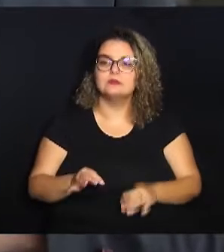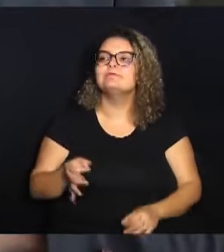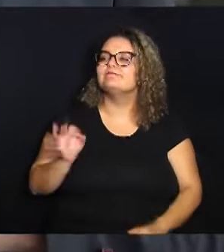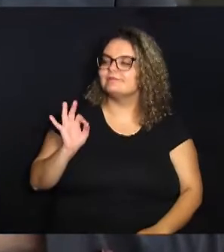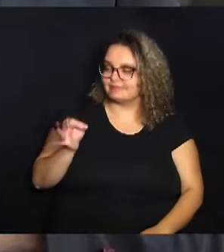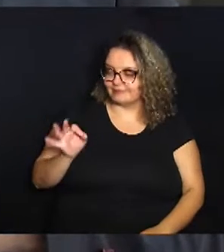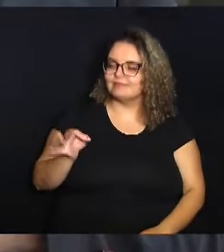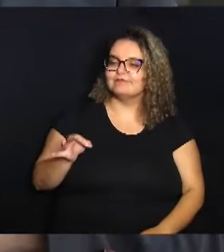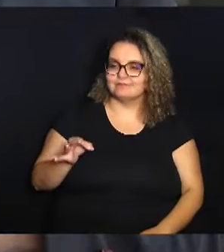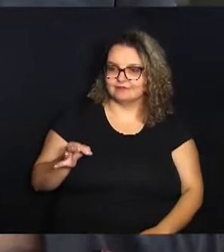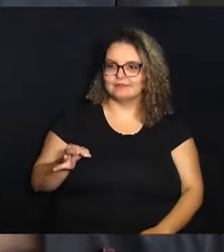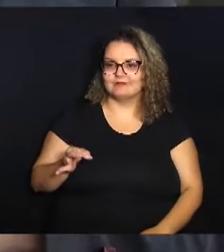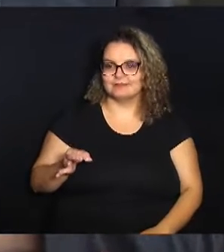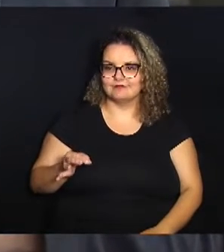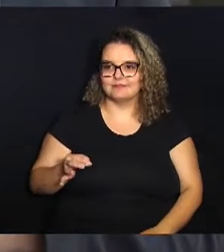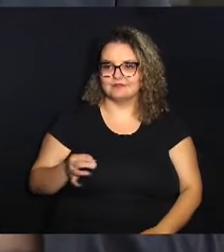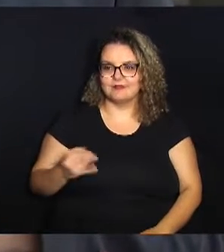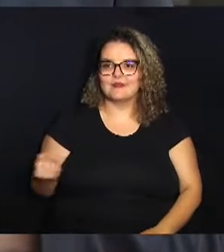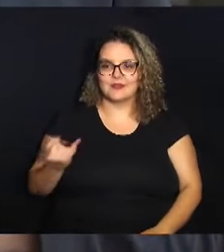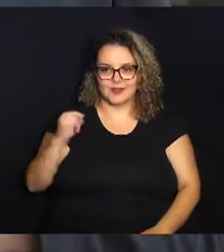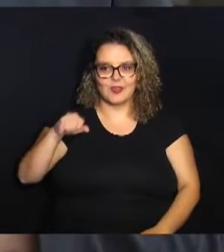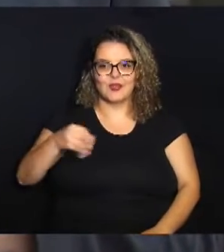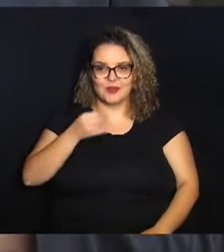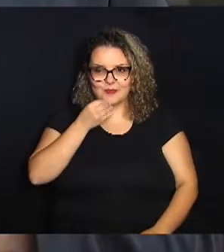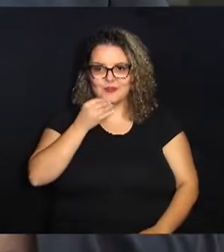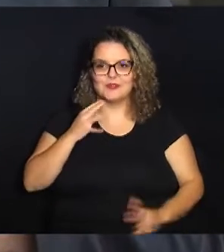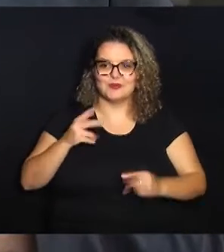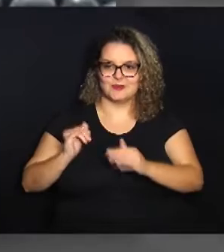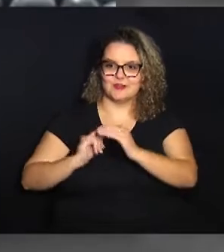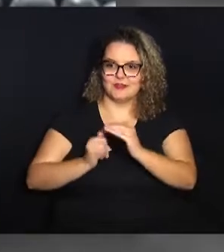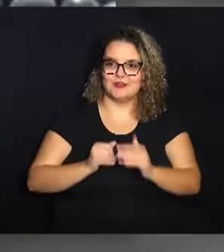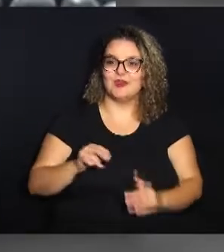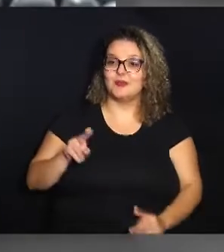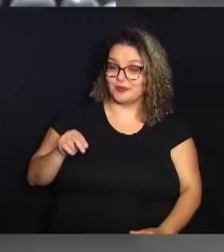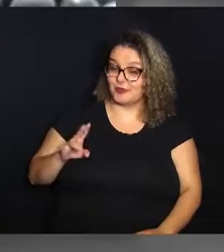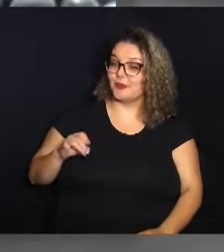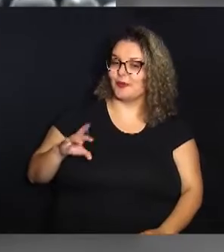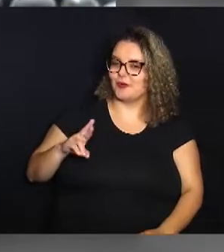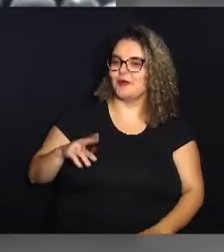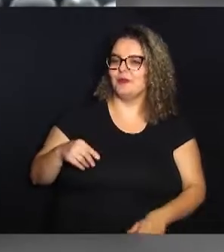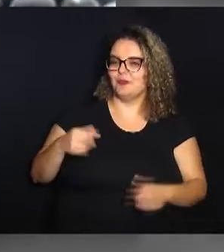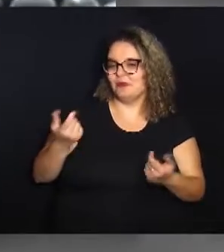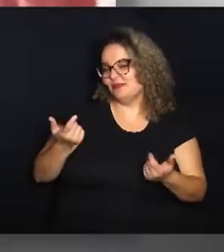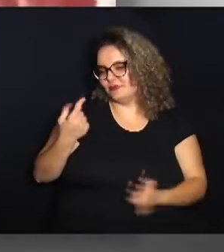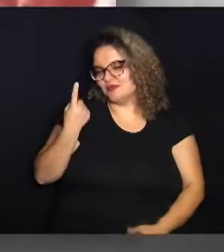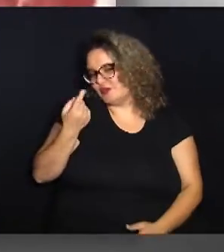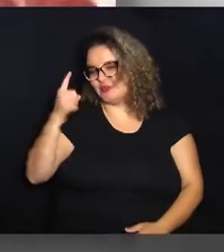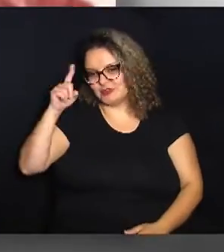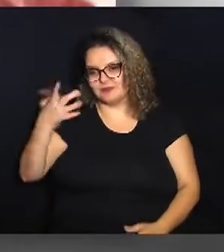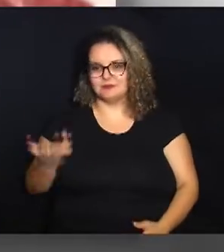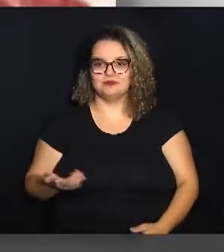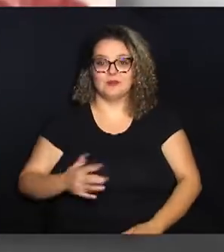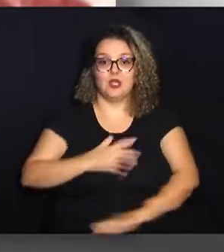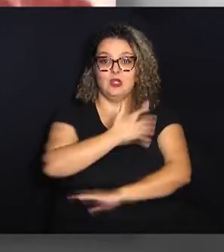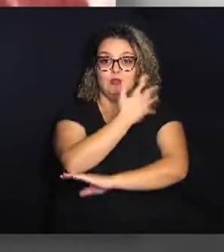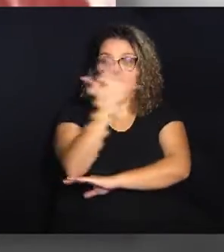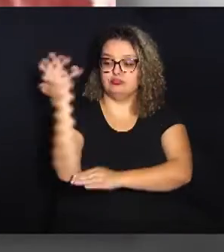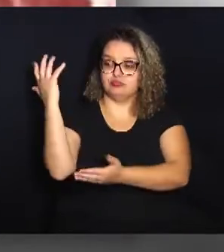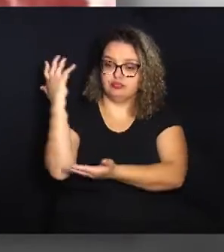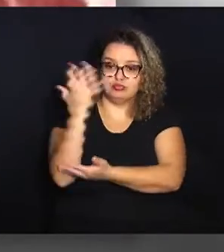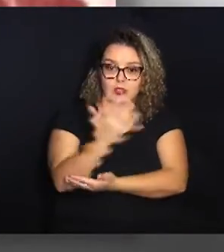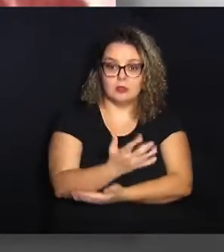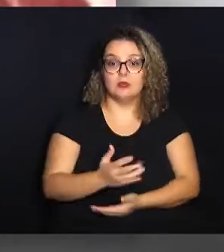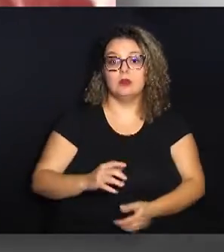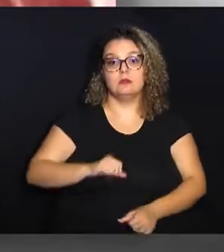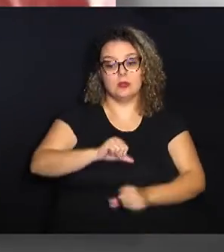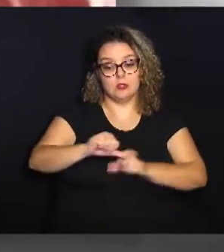certeza, eles têm a oportunidade de conseguir esse sonho de toda startup, que é ser unicórnio um dia. Reverter a derrubada da floresta como modelo econômico